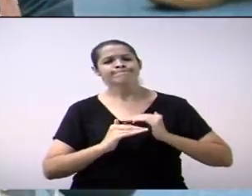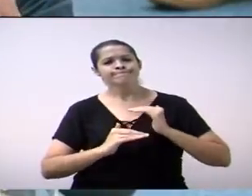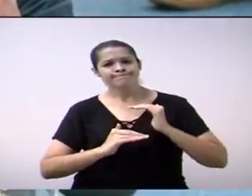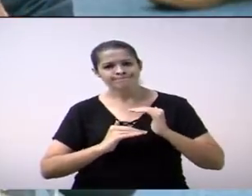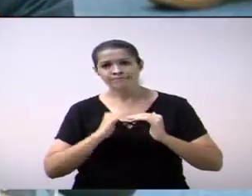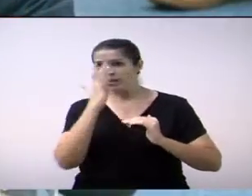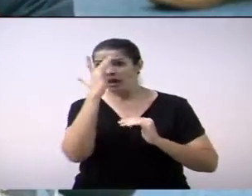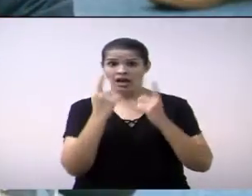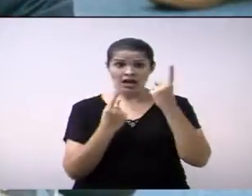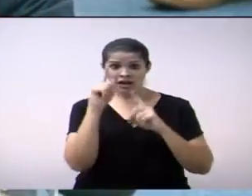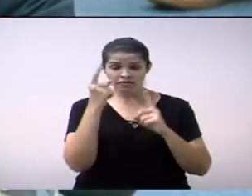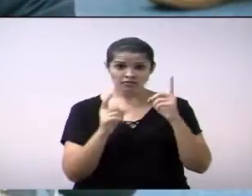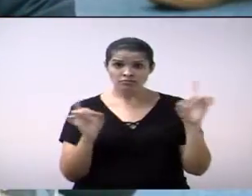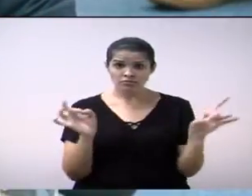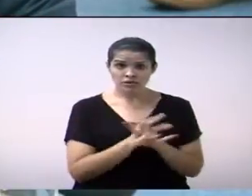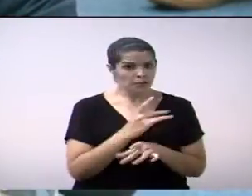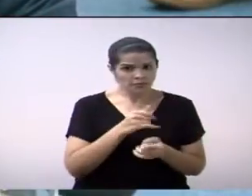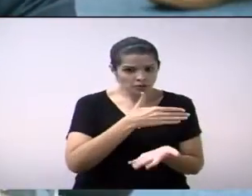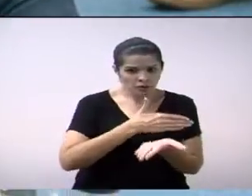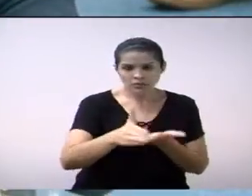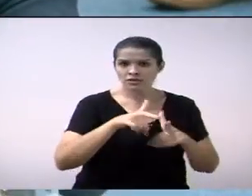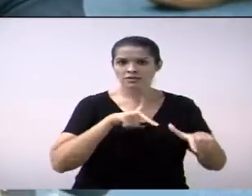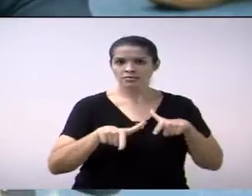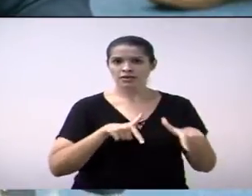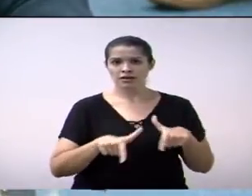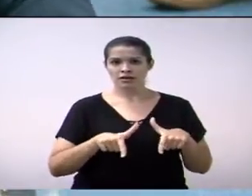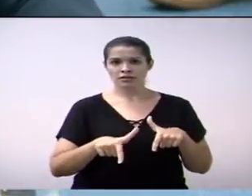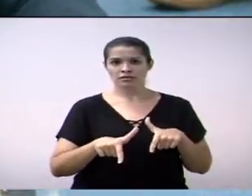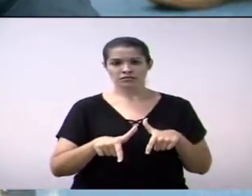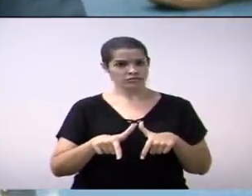carnaval e ela tem que começar a andar. Porque